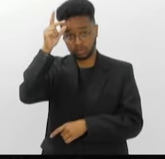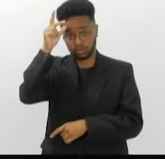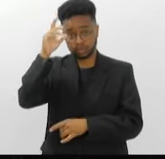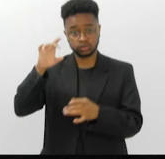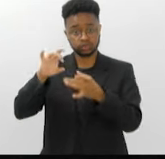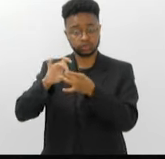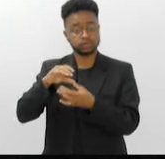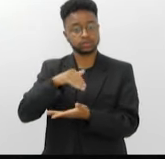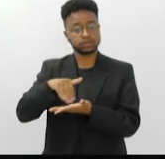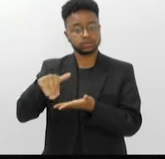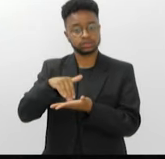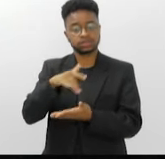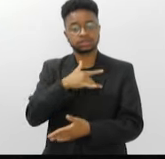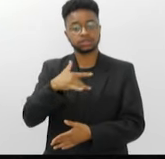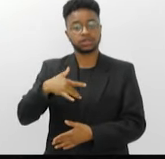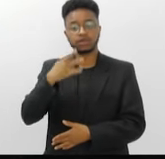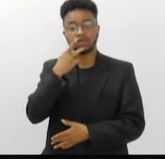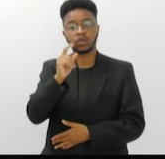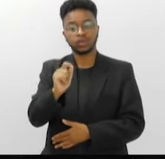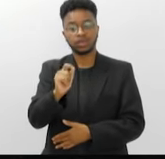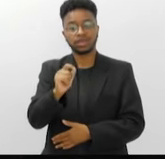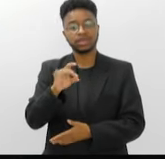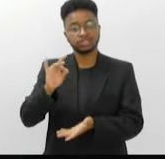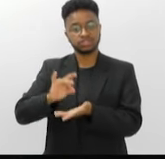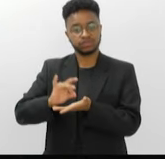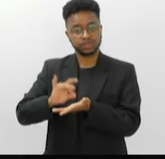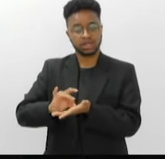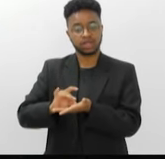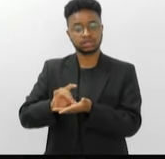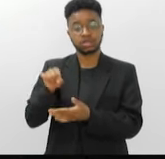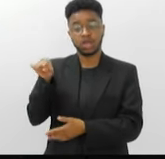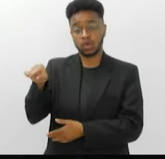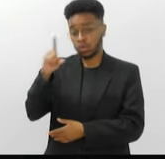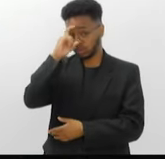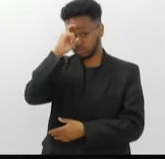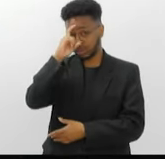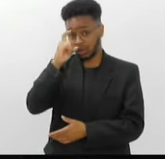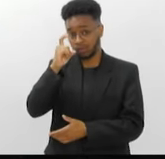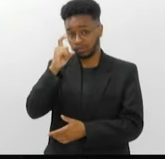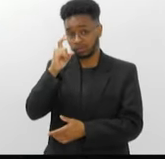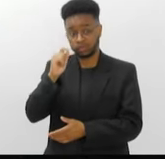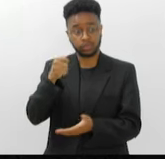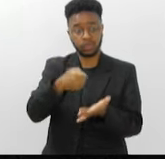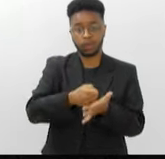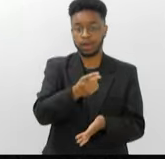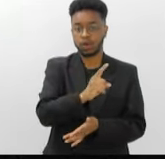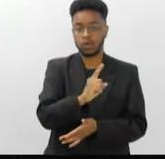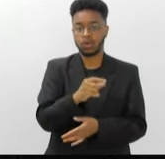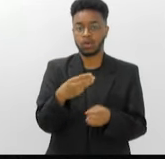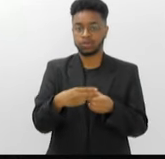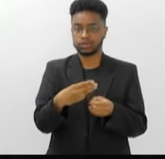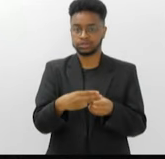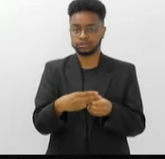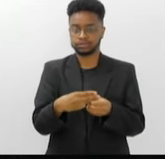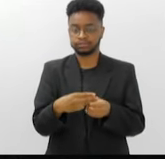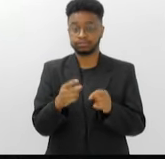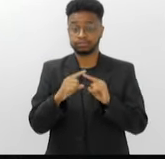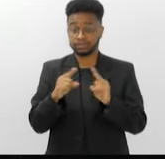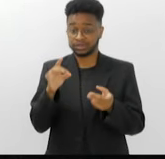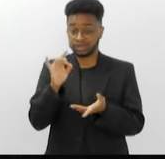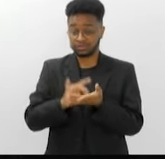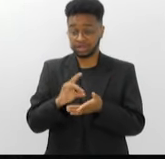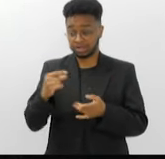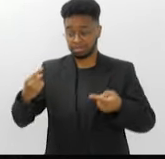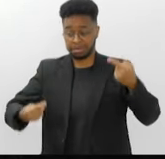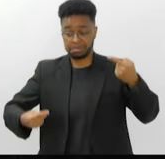de saúde, diz que quem deve ao município é o Hospital São José do Avaí. O fato é que nessa